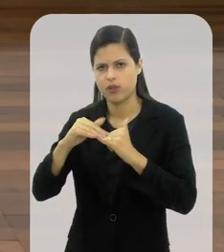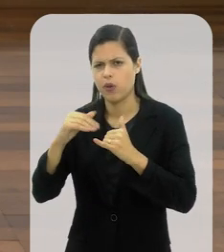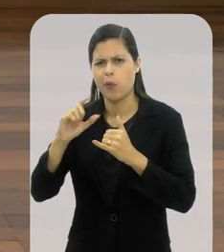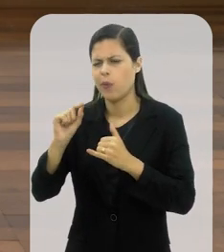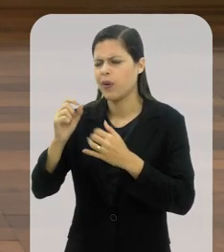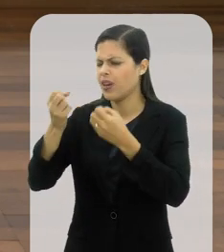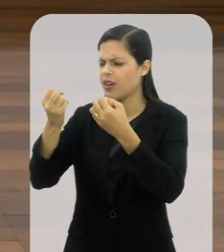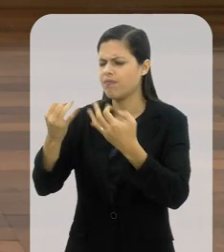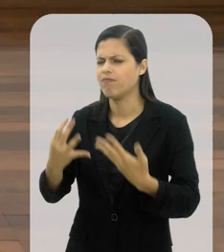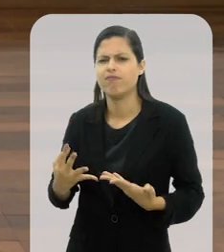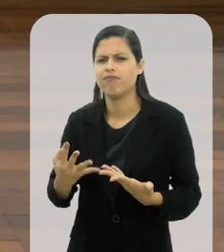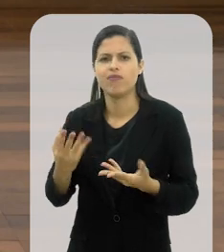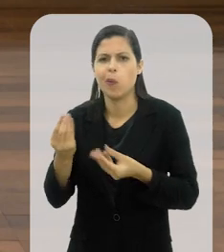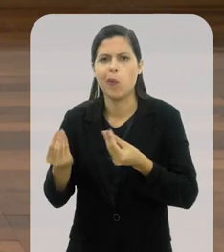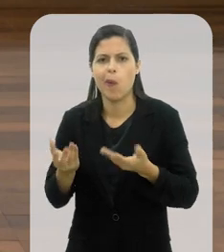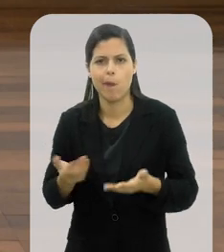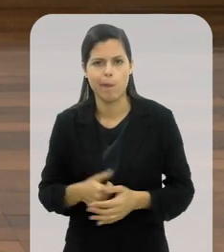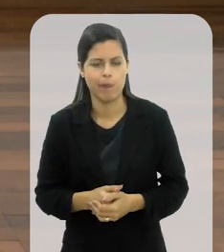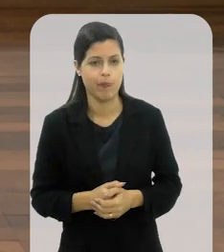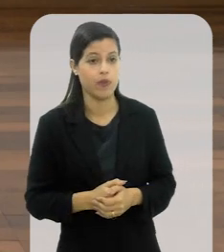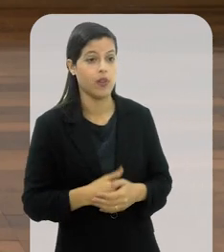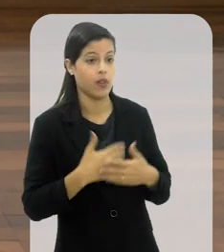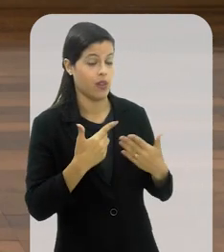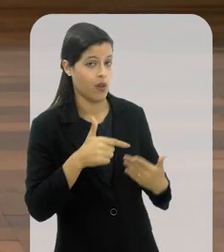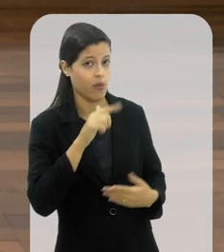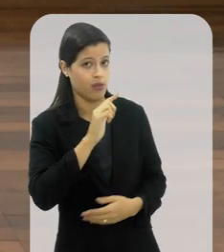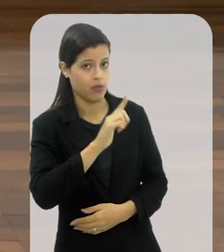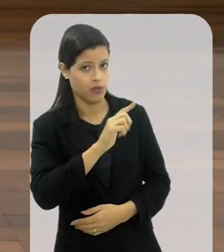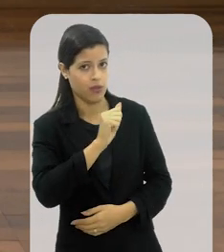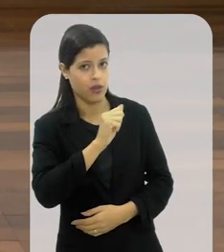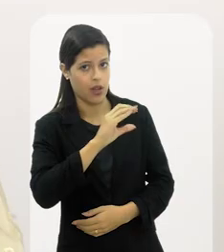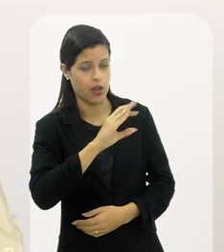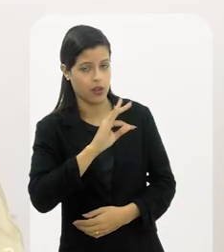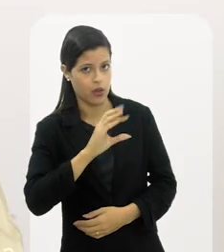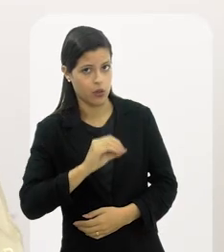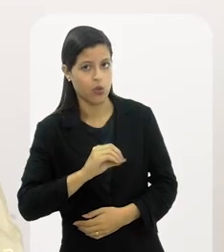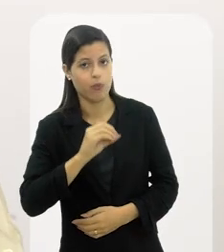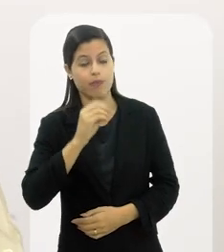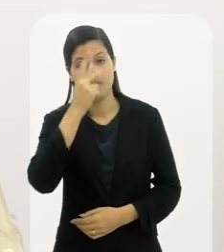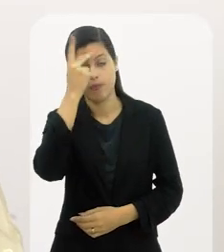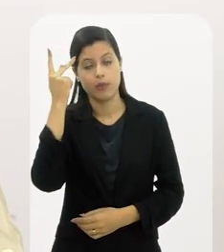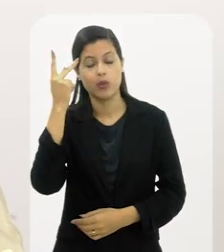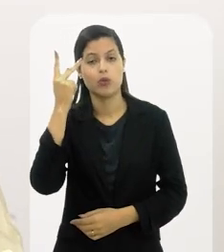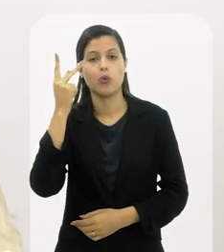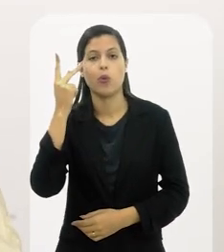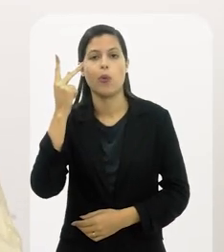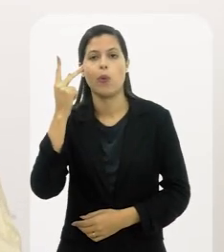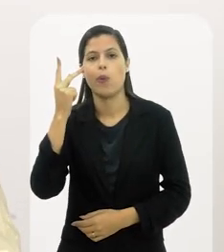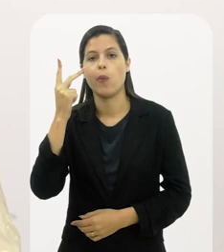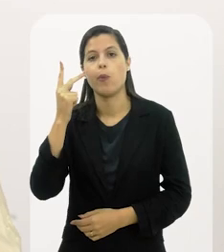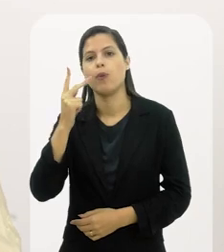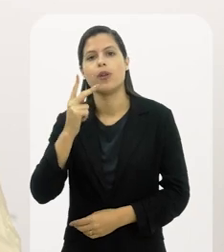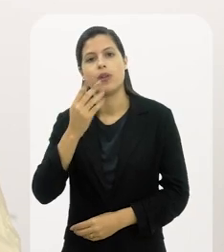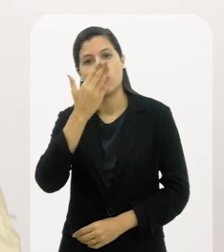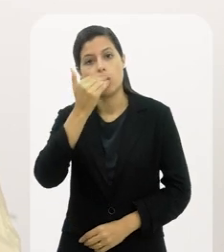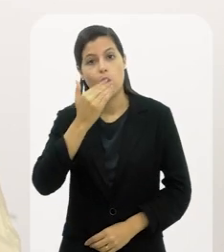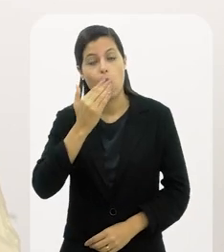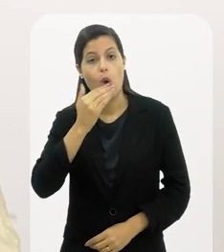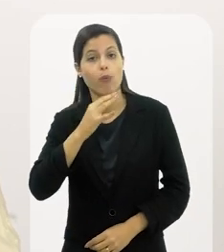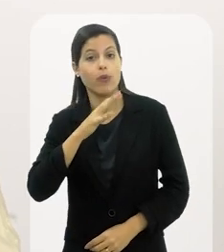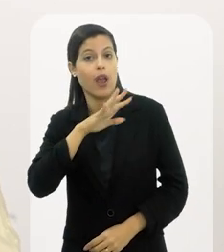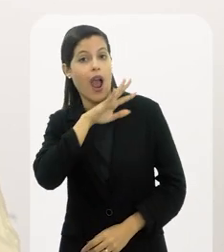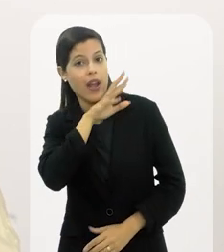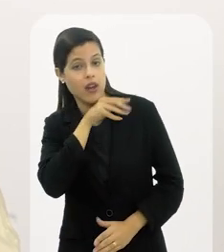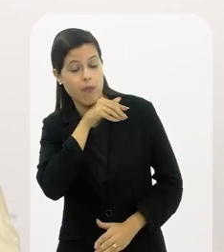nosso público o que é ser lacto-vegetariano. Olha, lacto-vegetariano é aquela pessoa que consome de origem